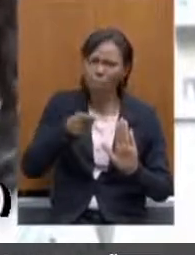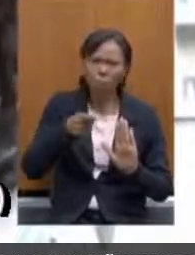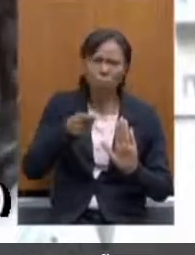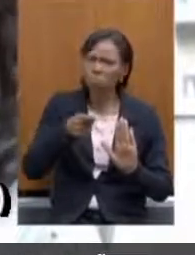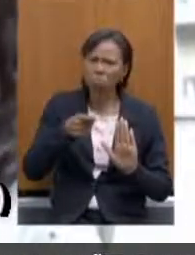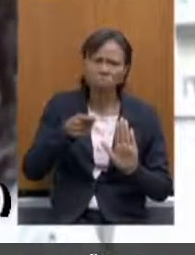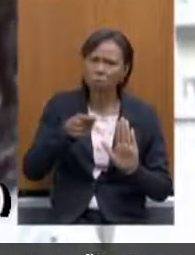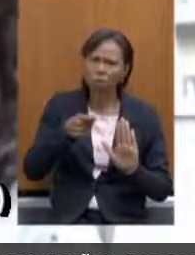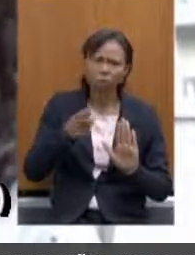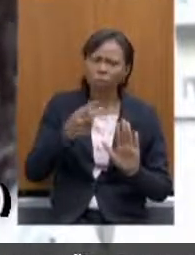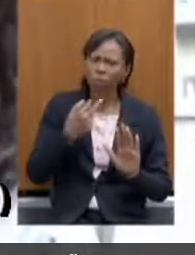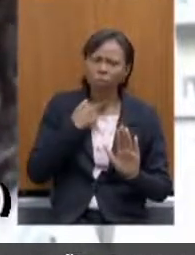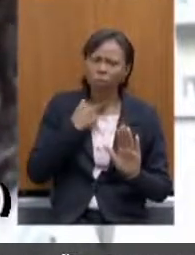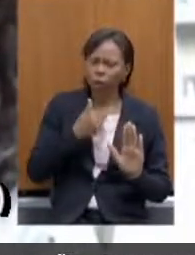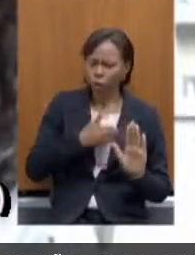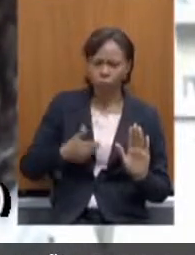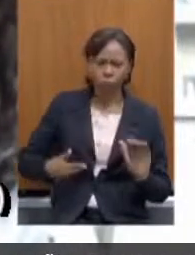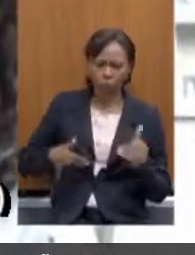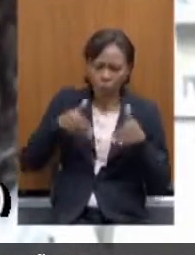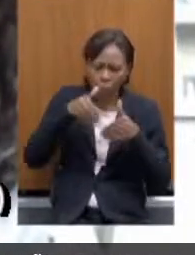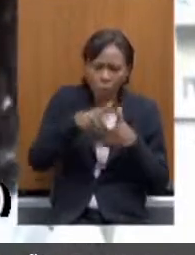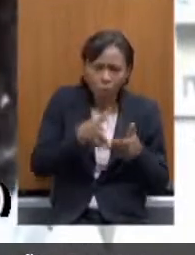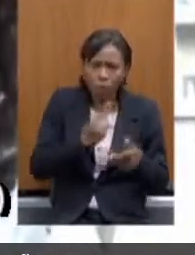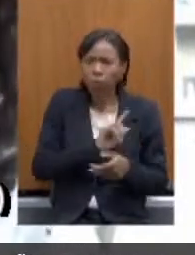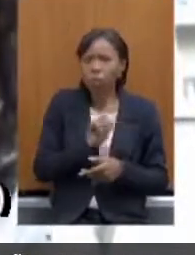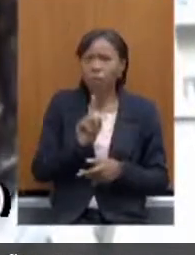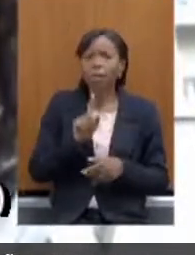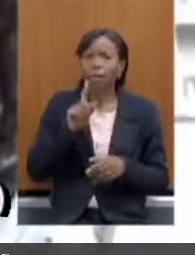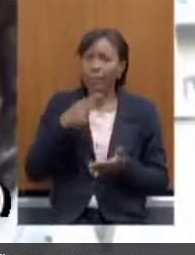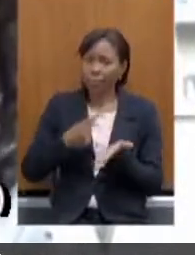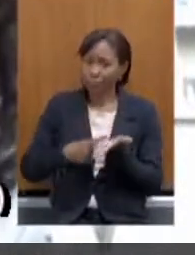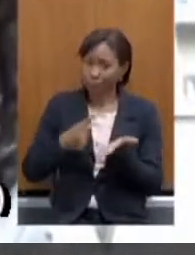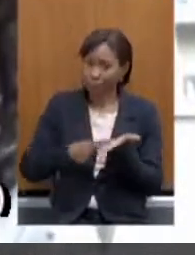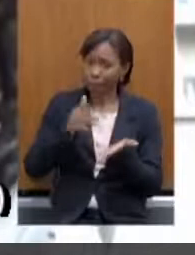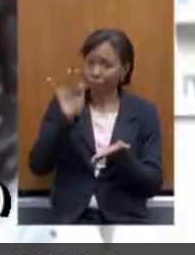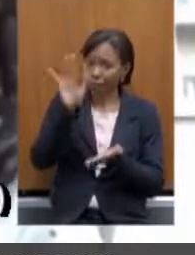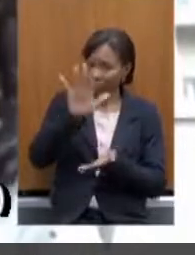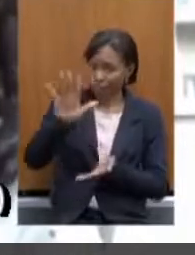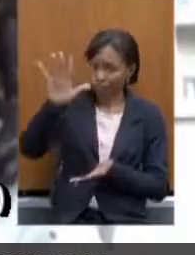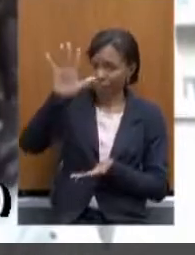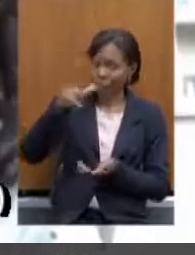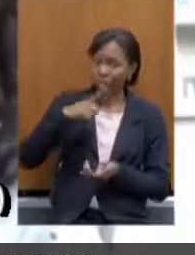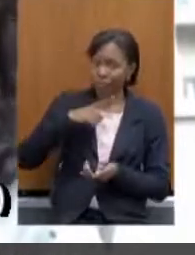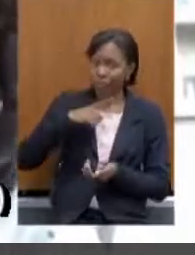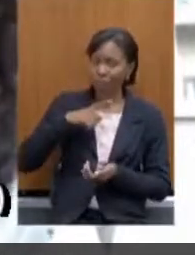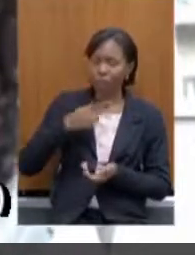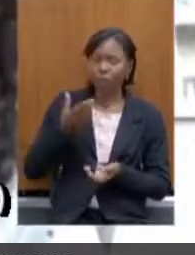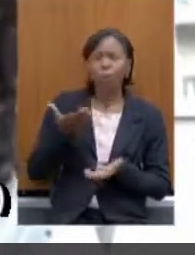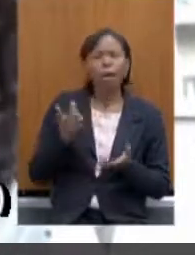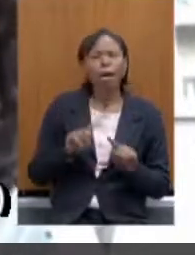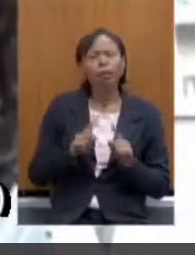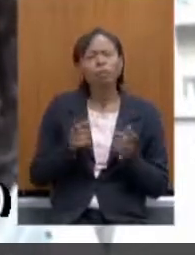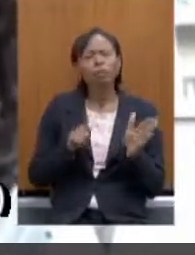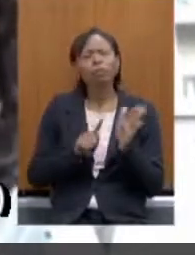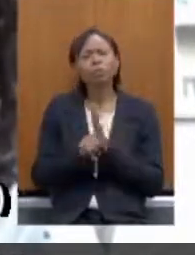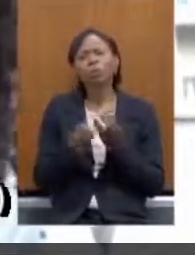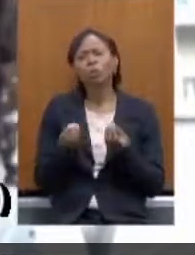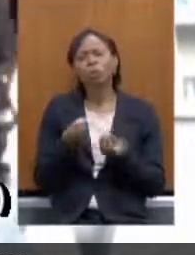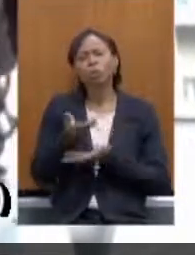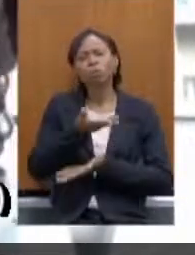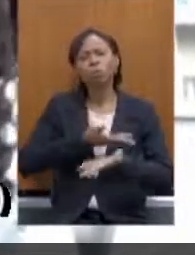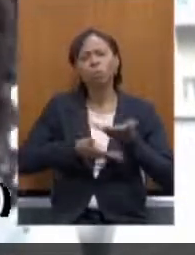de joelho do governo federal existe parte federativo para isso acontecer negociação